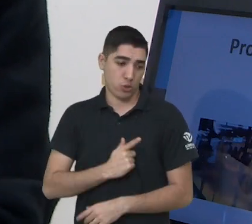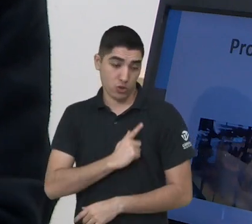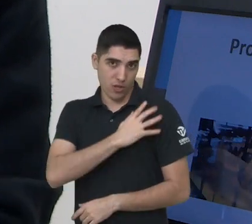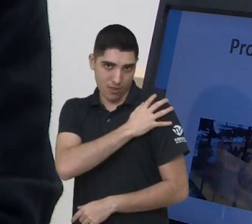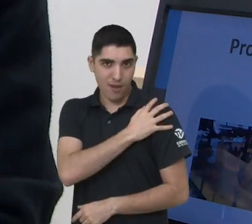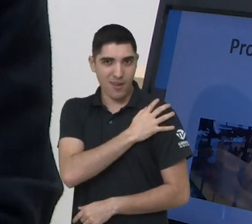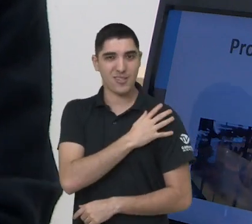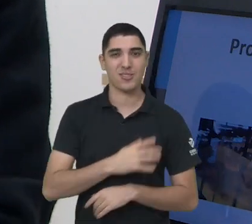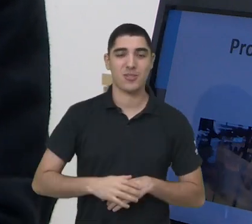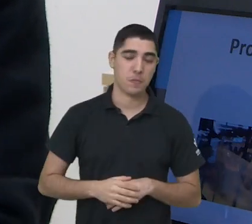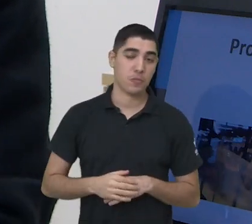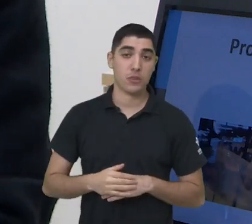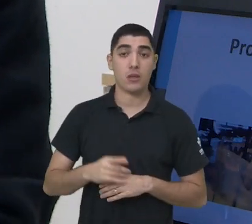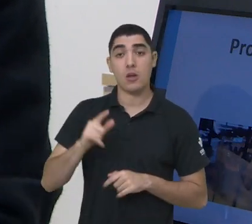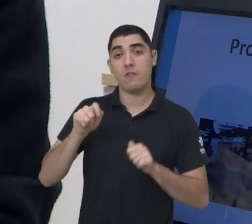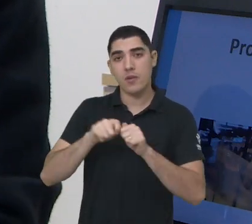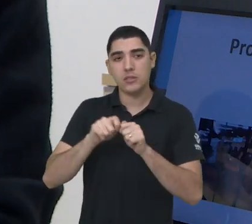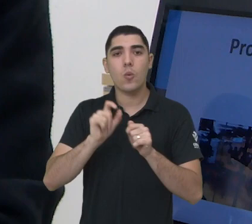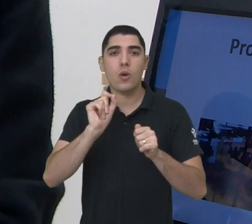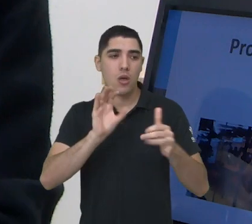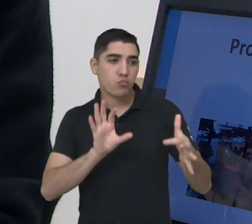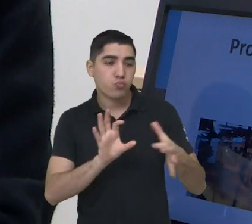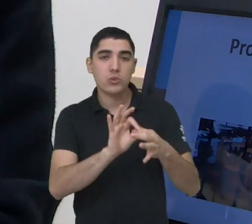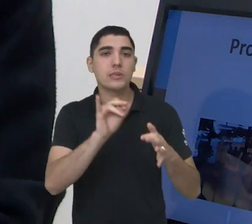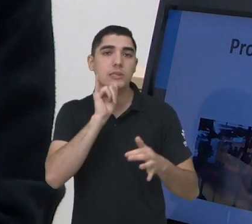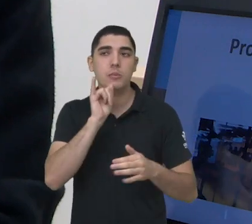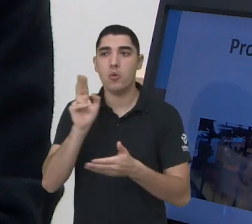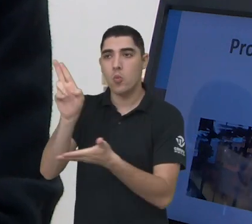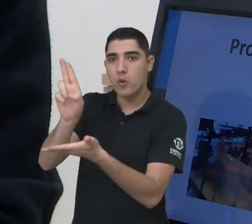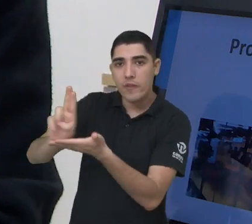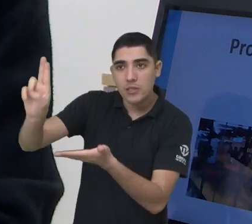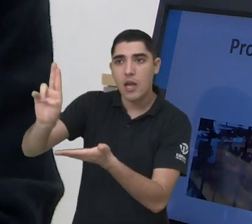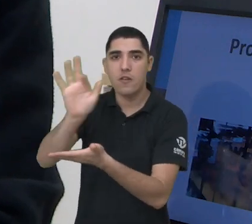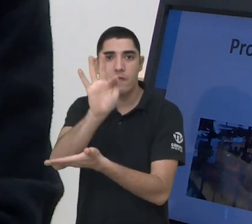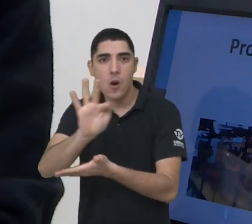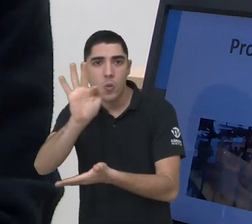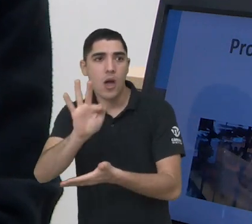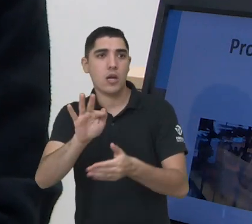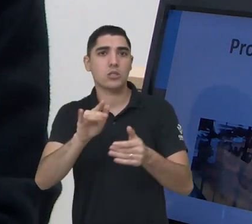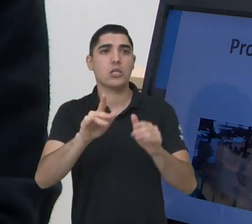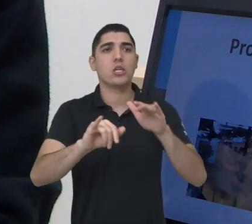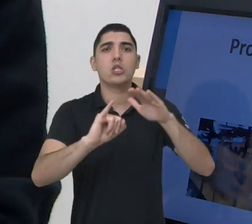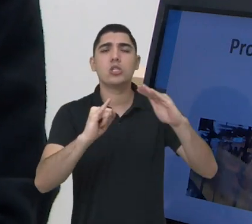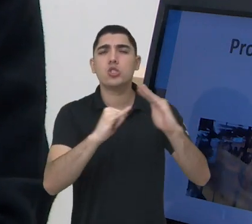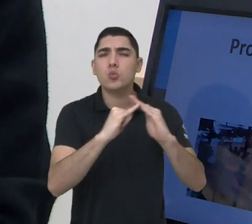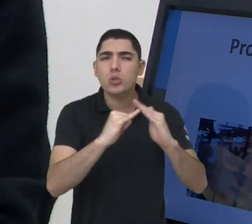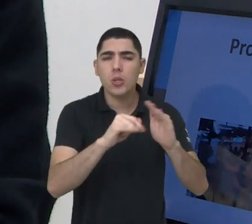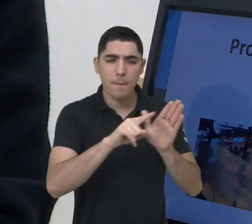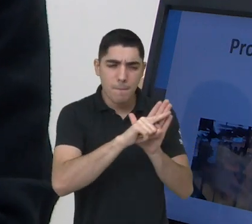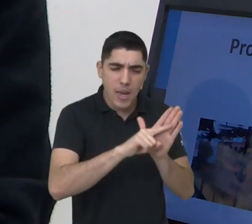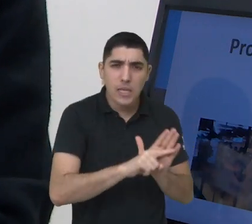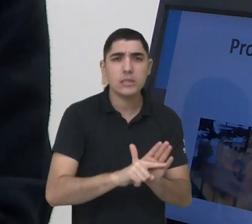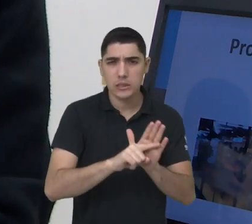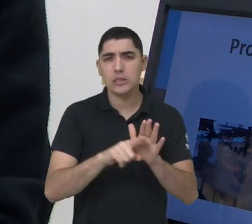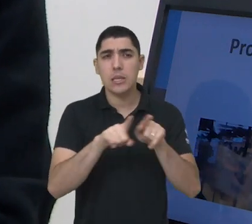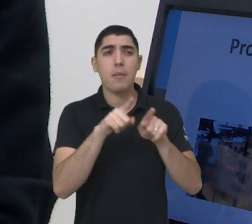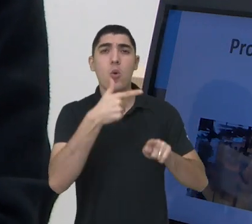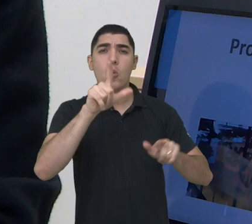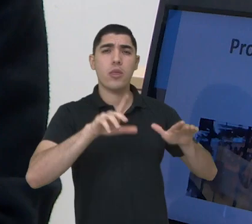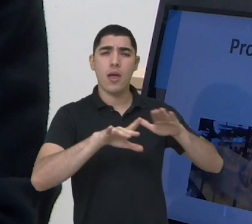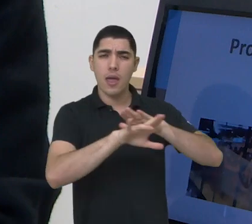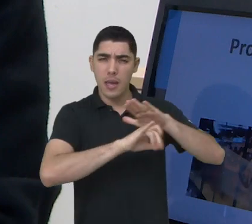que eu sou considerada como gestora é de conexão entre universidades, instituições de ensino e pesquisa e empresas e